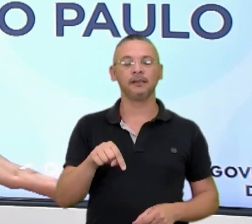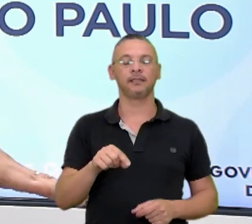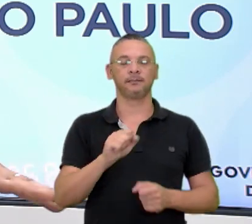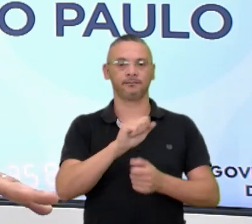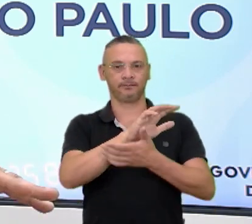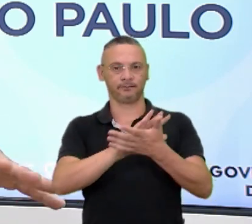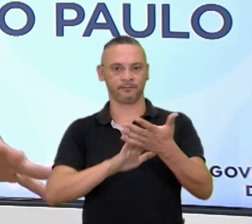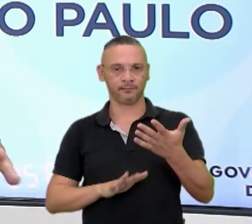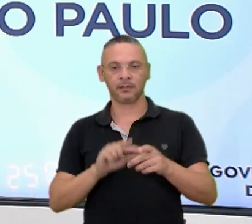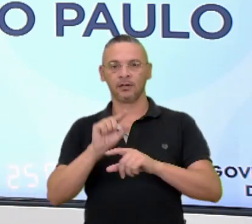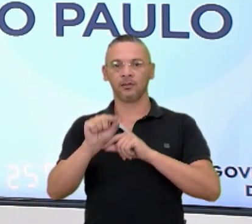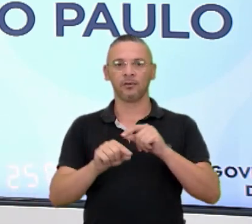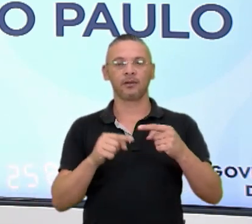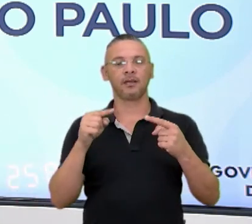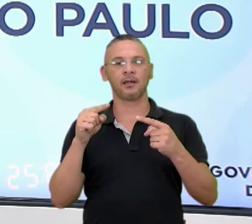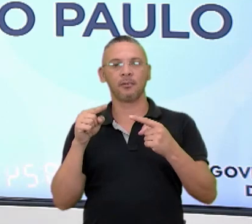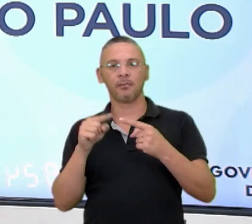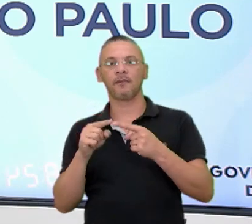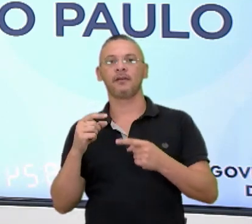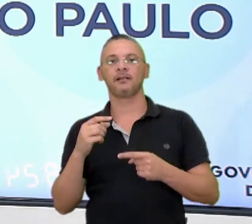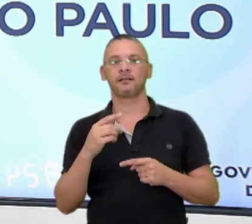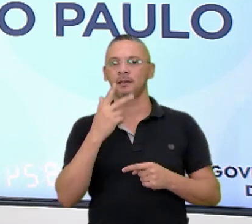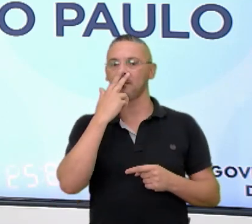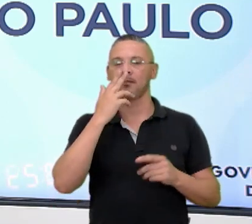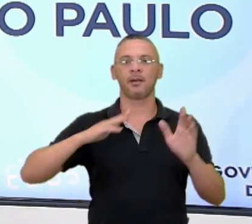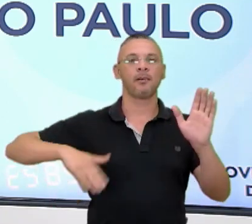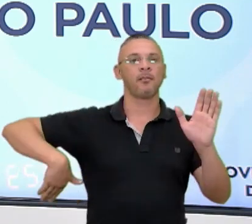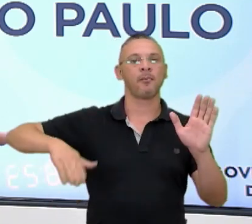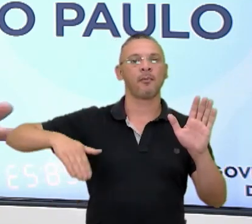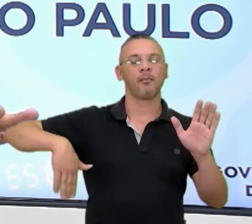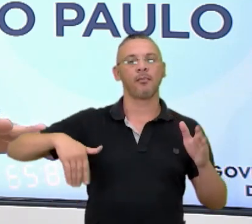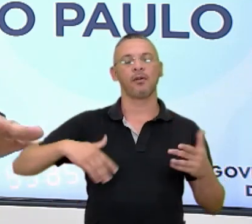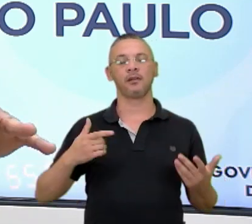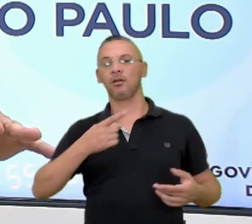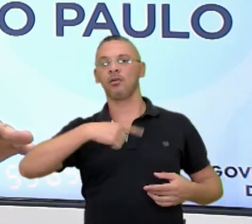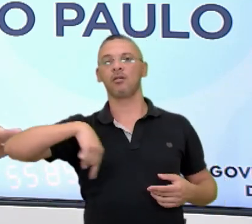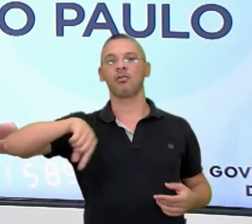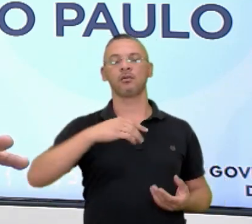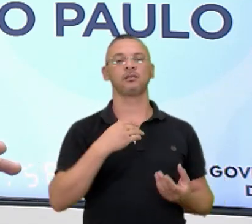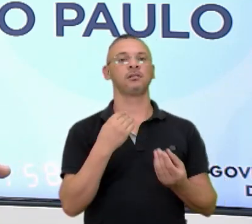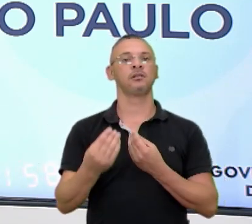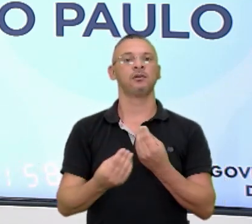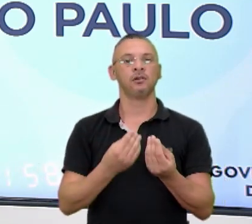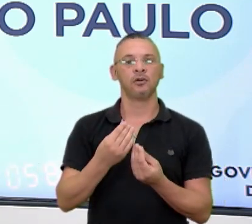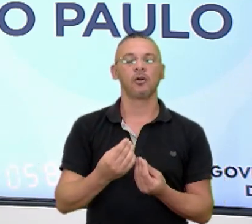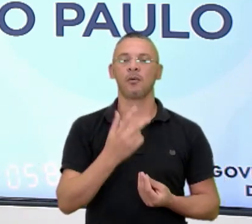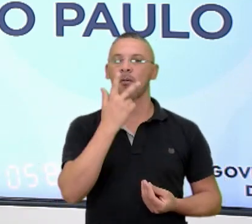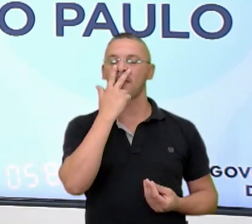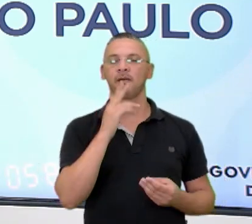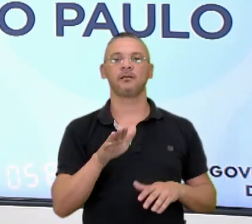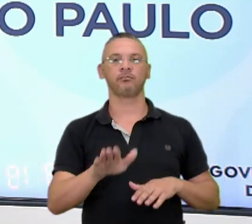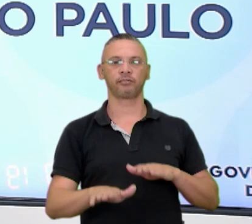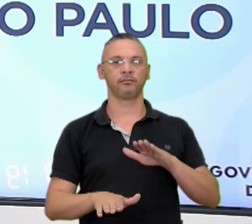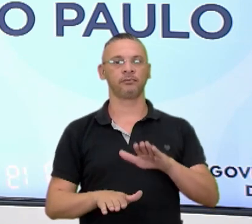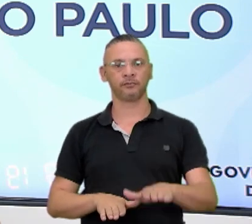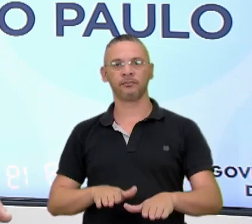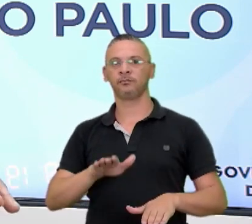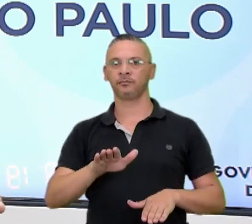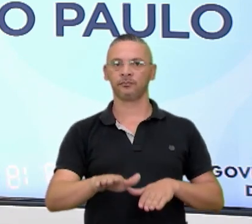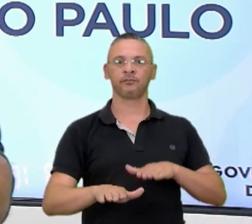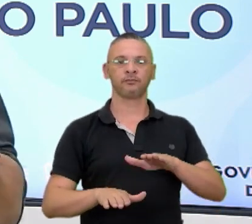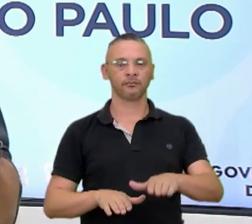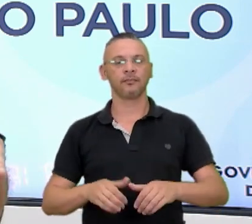componente, vocês estavam como se fosse numa viagem para a praia. Então nós estamos com os pés na areia. Com os pés na